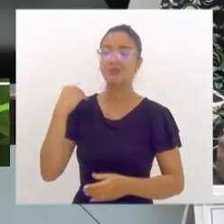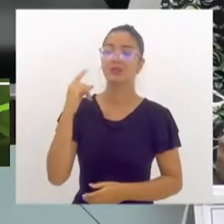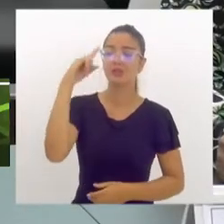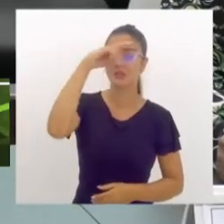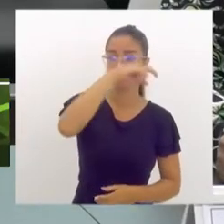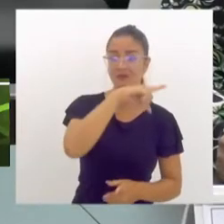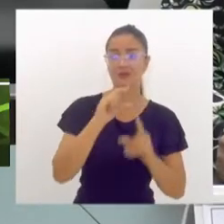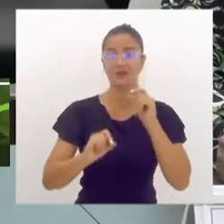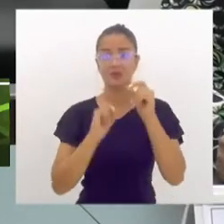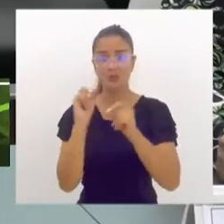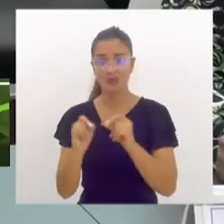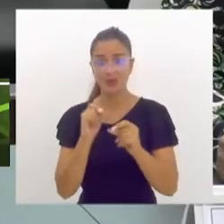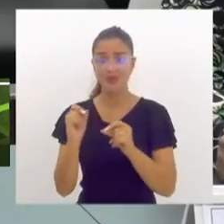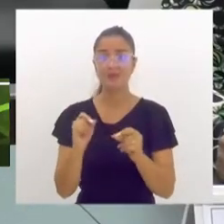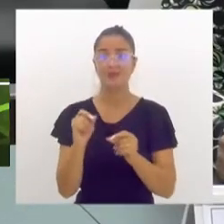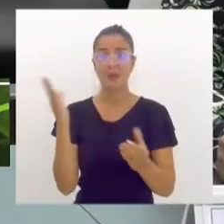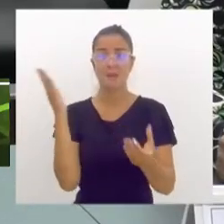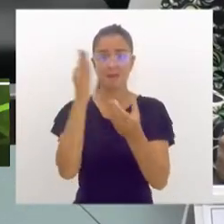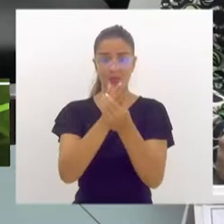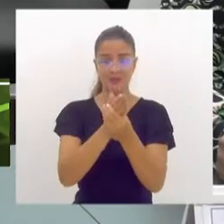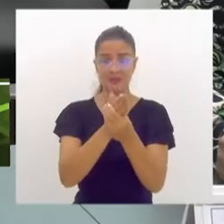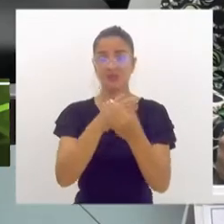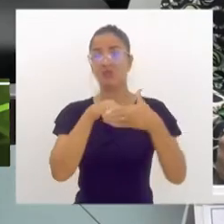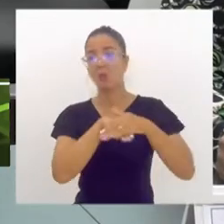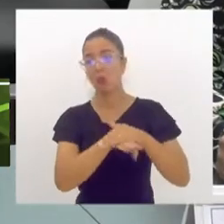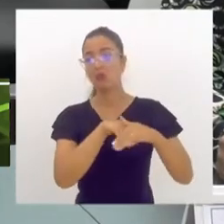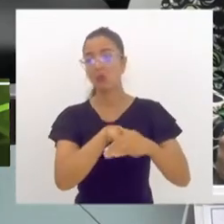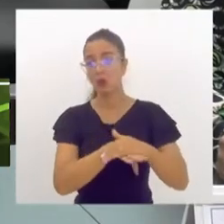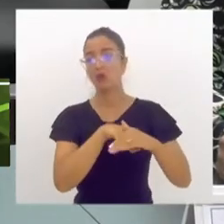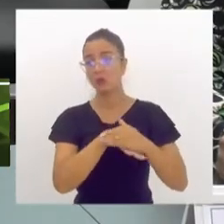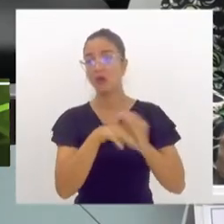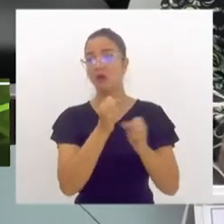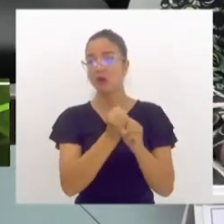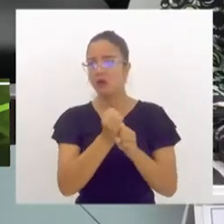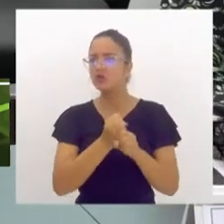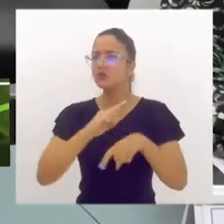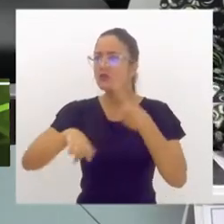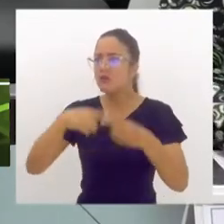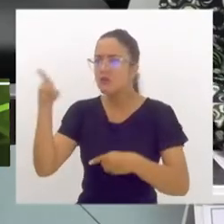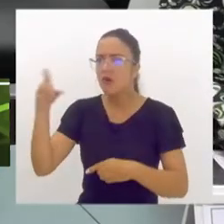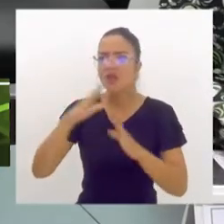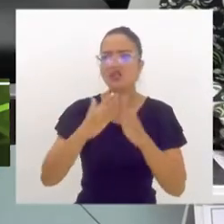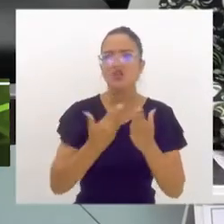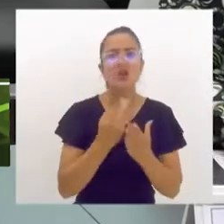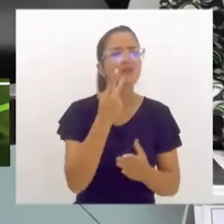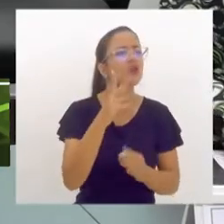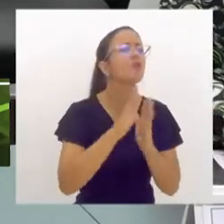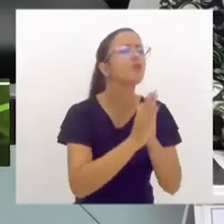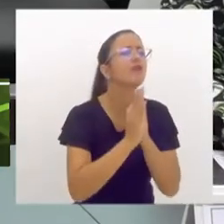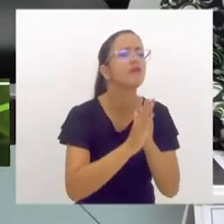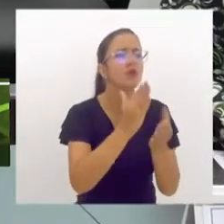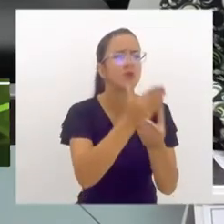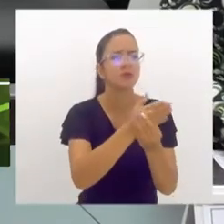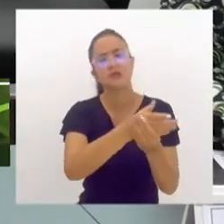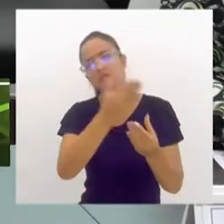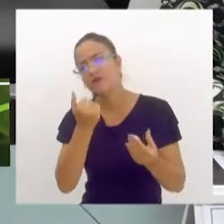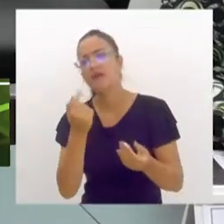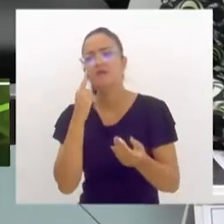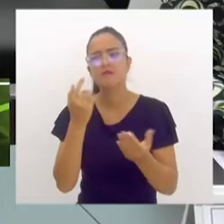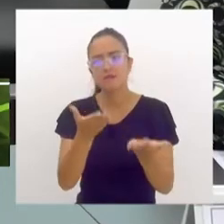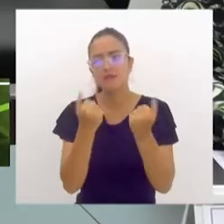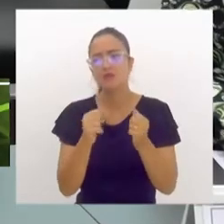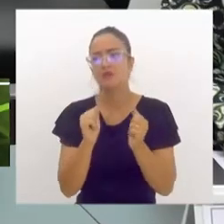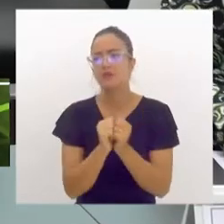ficavam anos arquivados, depois as escolas entravam com medidas judiciais solicitando o desarquivamento do processo para poder